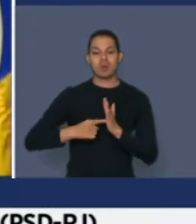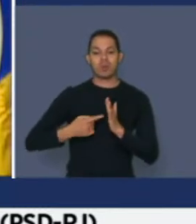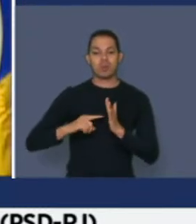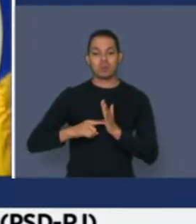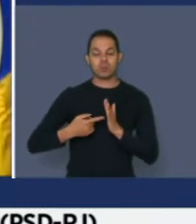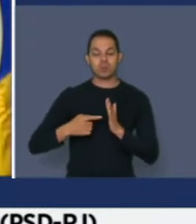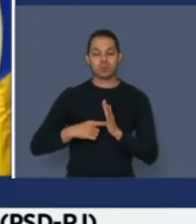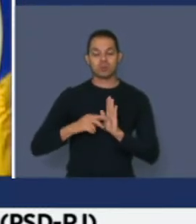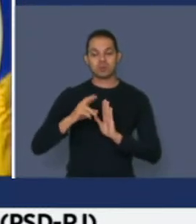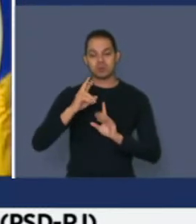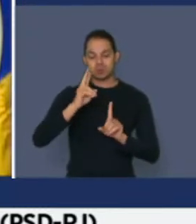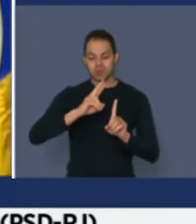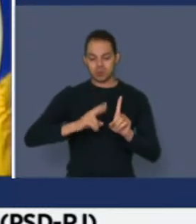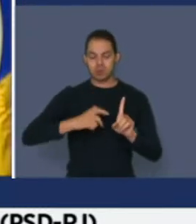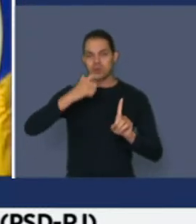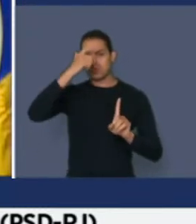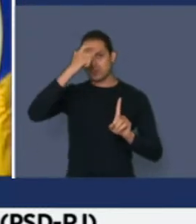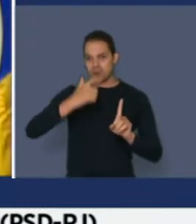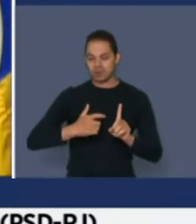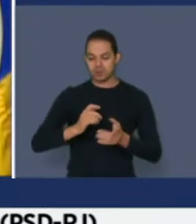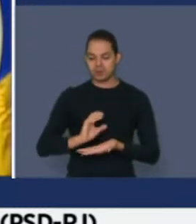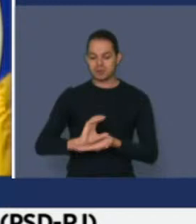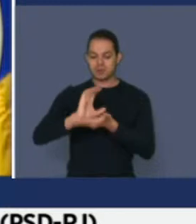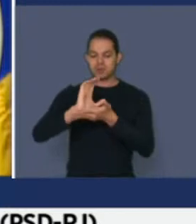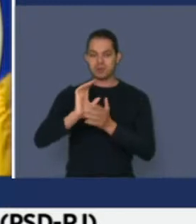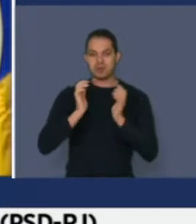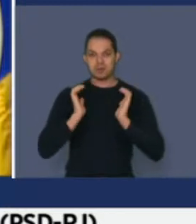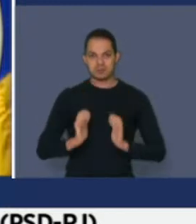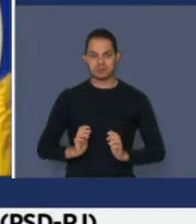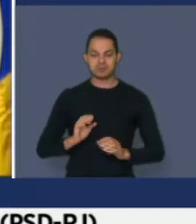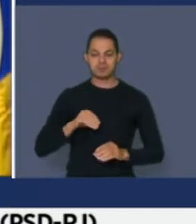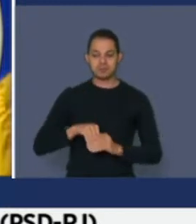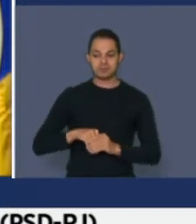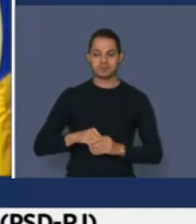este relator em âmbito de conselho de ética,